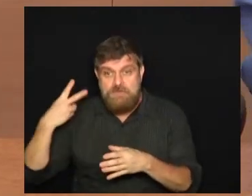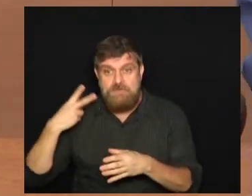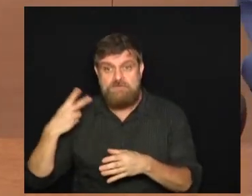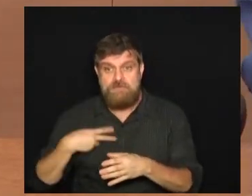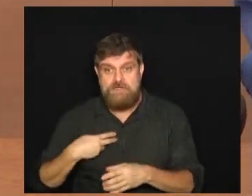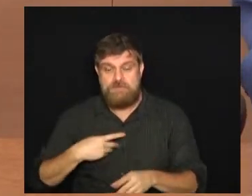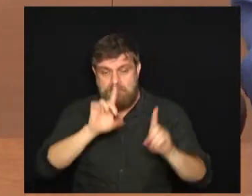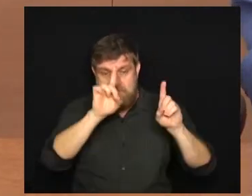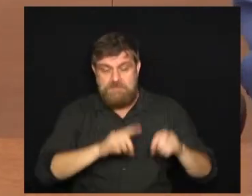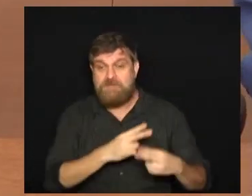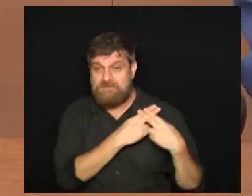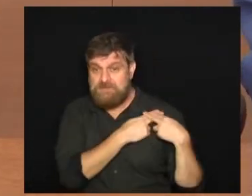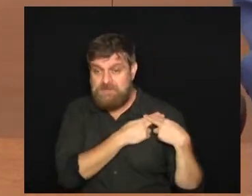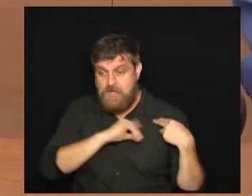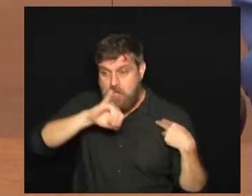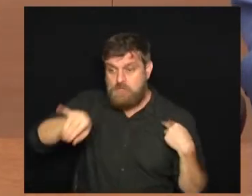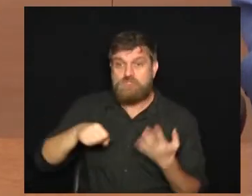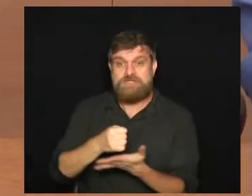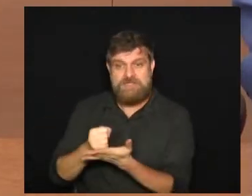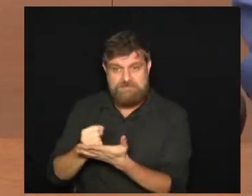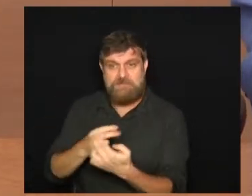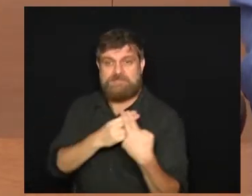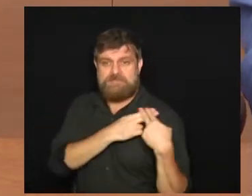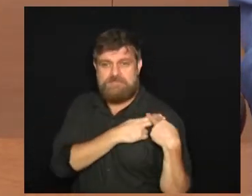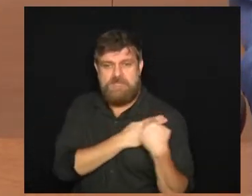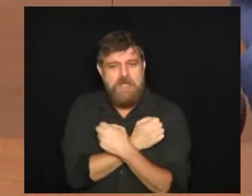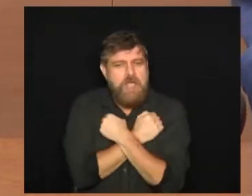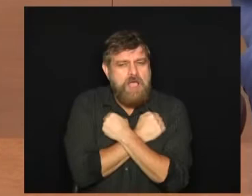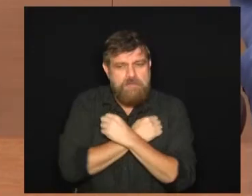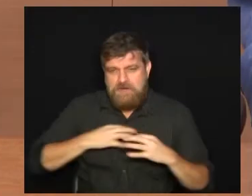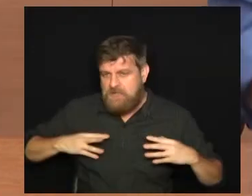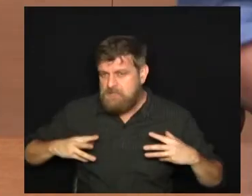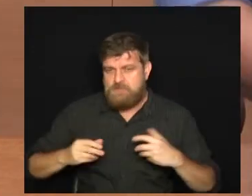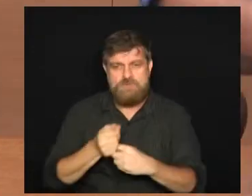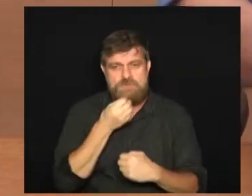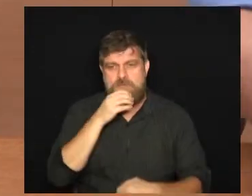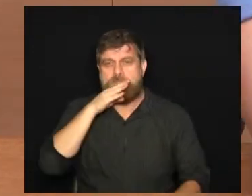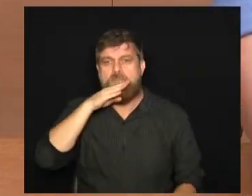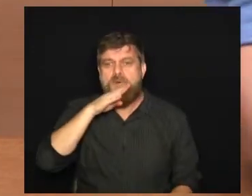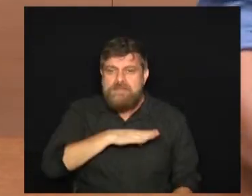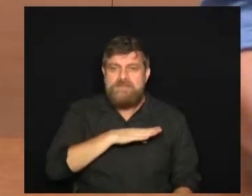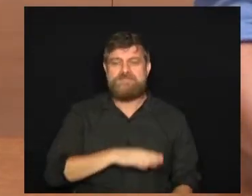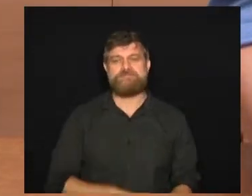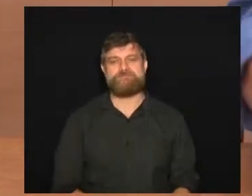das pessoas com deficiência, no qual você preside. Um abraço a todos, boa tarde.